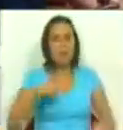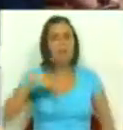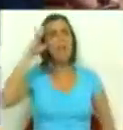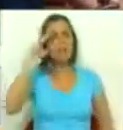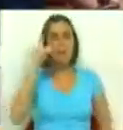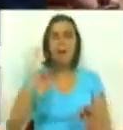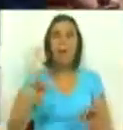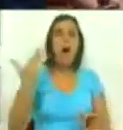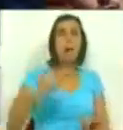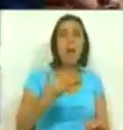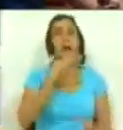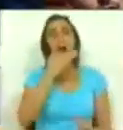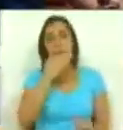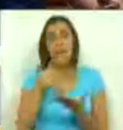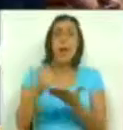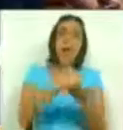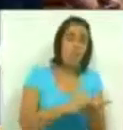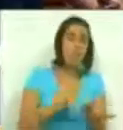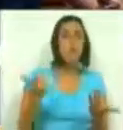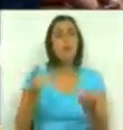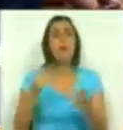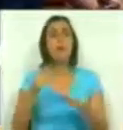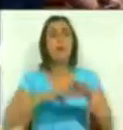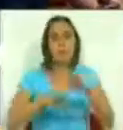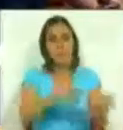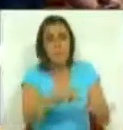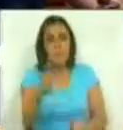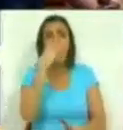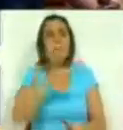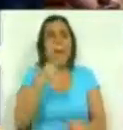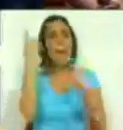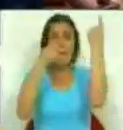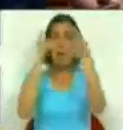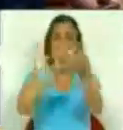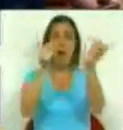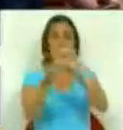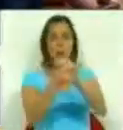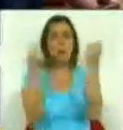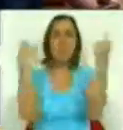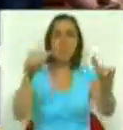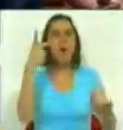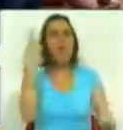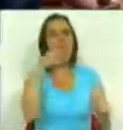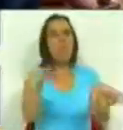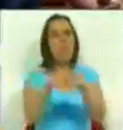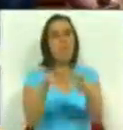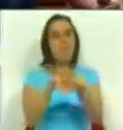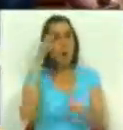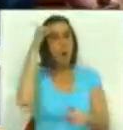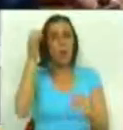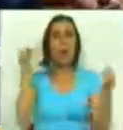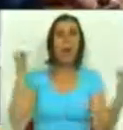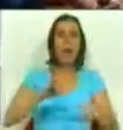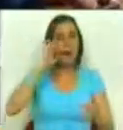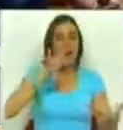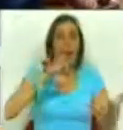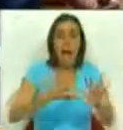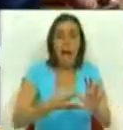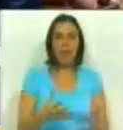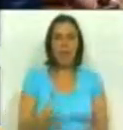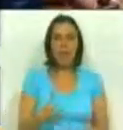contribuintes. Não há direitos sem recursos que os concretizem. Pensar o contrário é simplesmente viver no reino do Pacto da